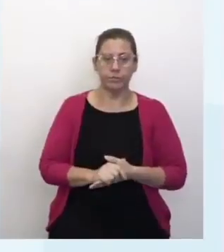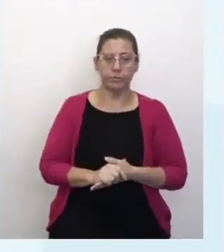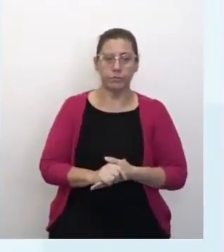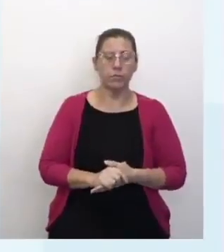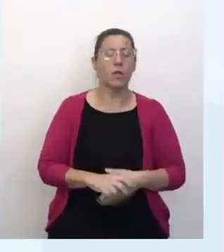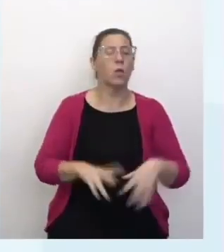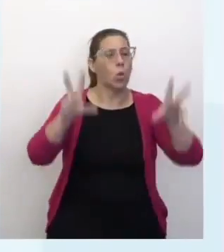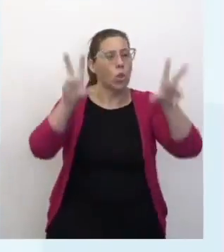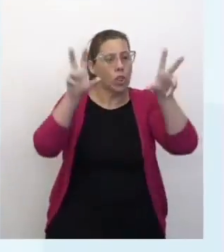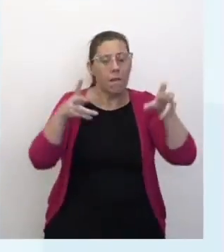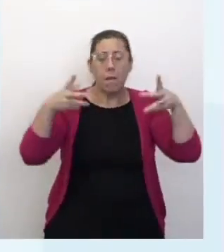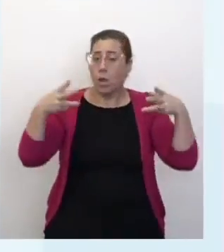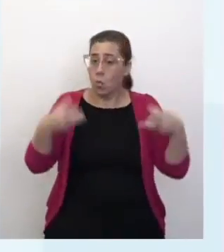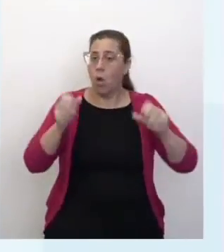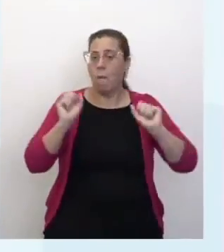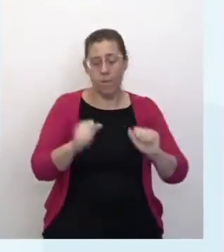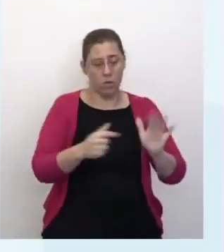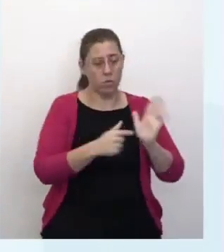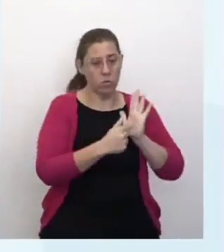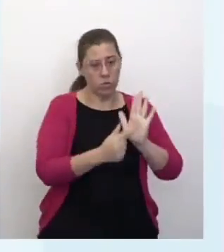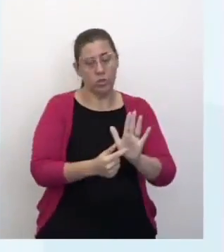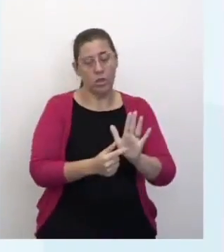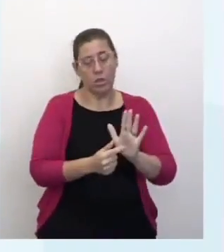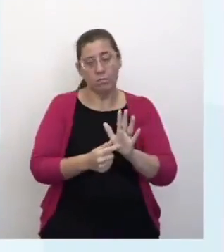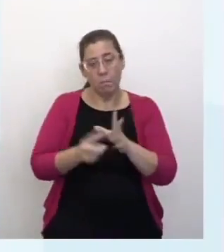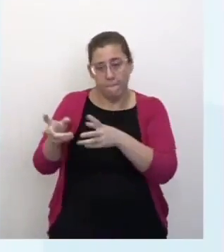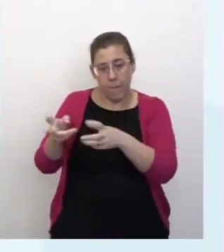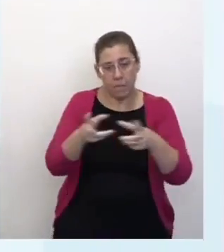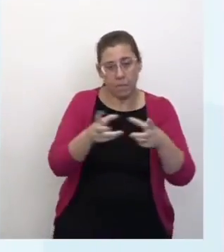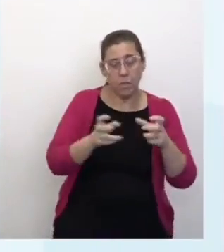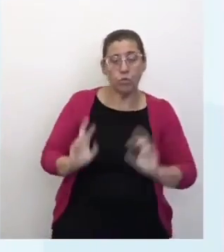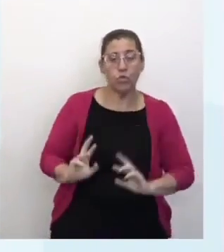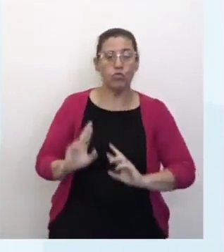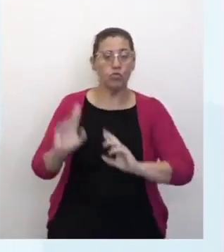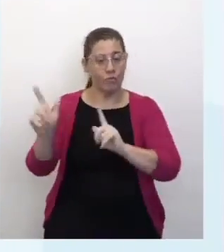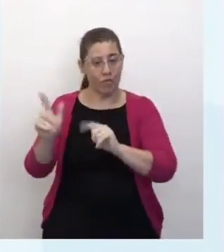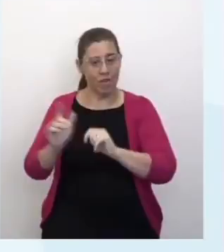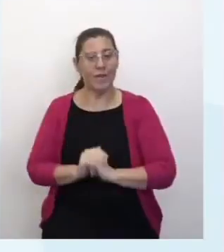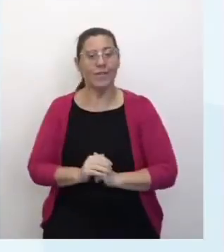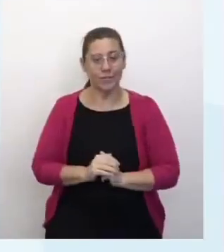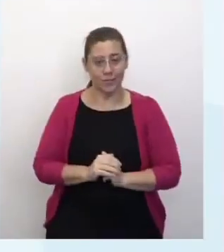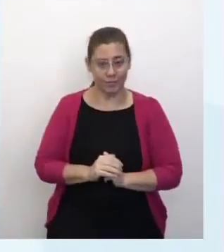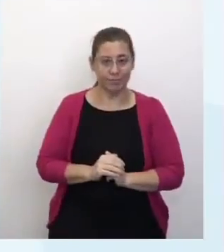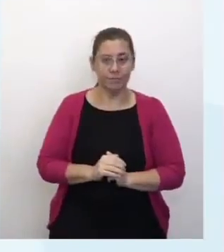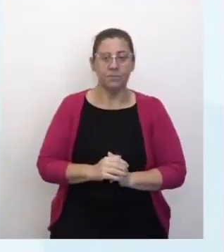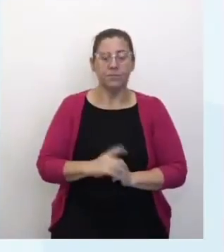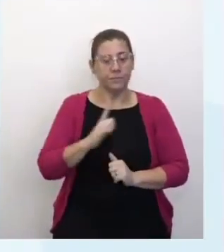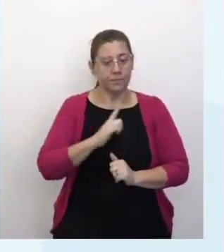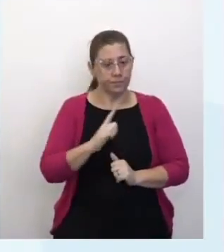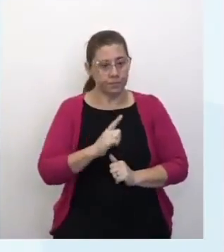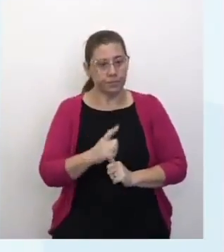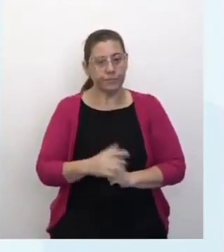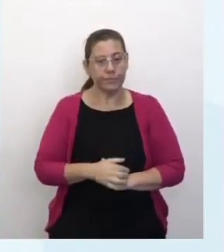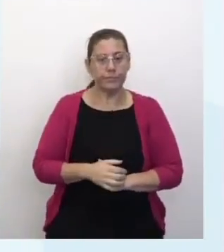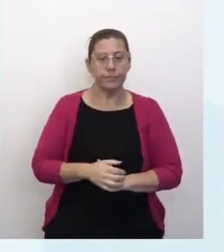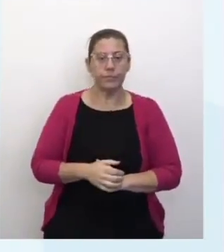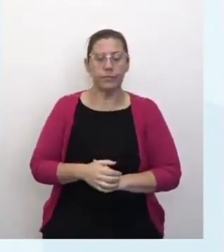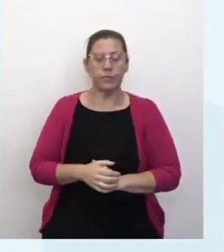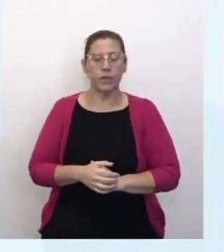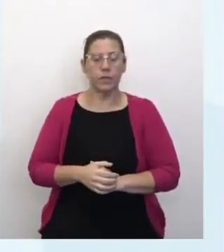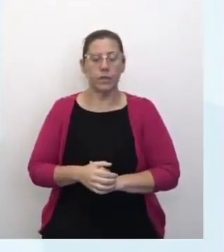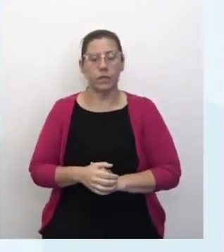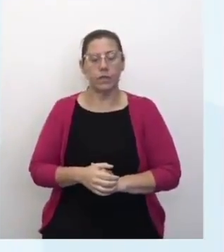mesma temática pode ser apresentada com visões diferentes e ser condicionada, ou seja, ter a condição, né, ou seja,